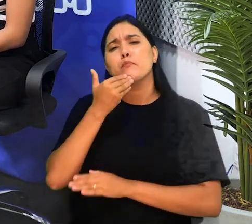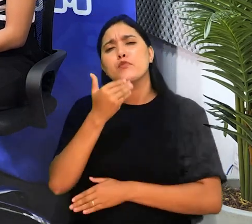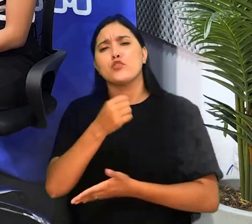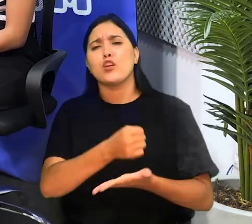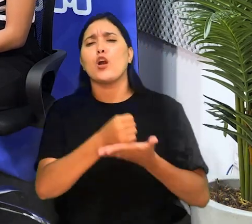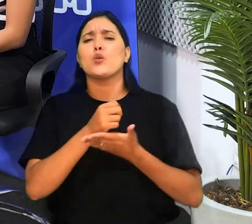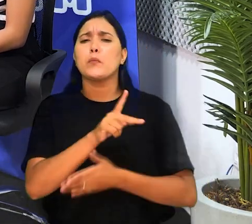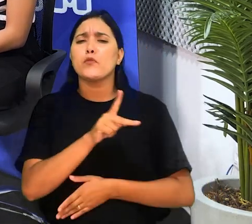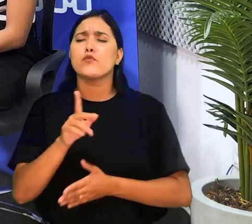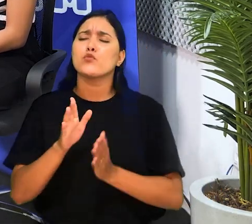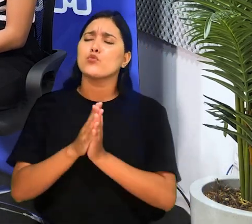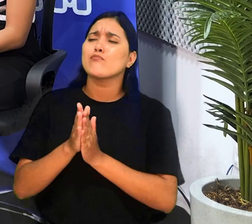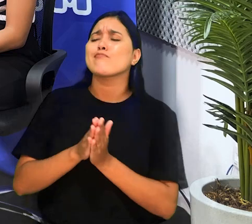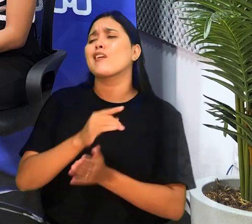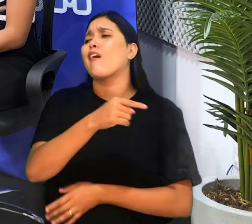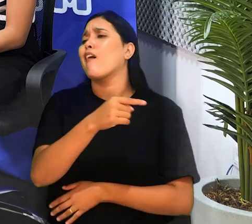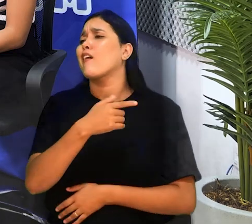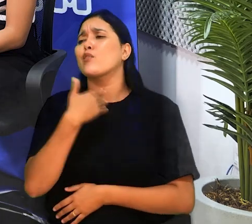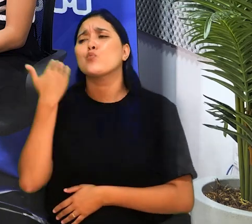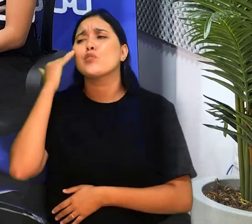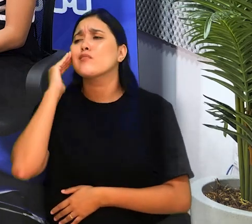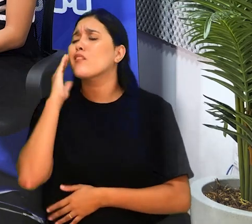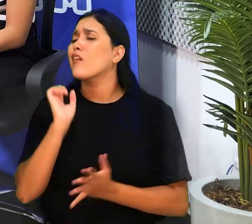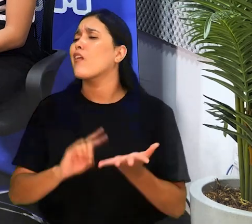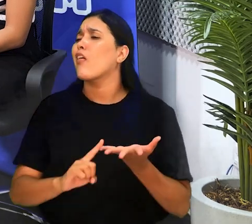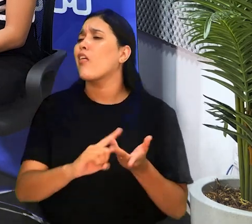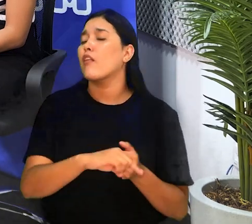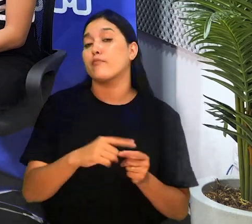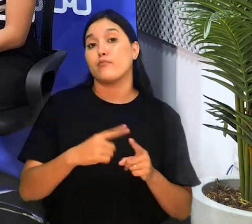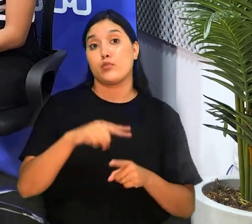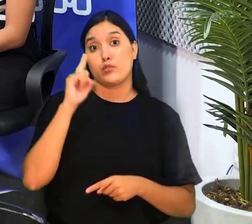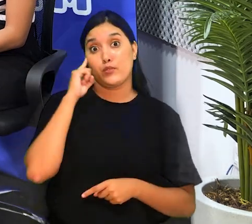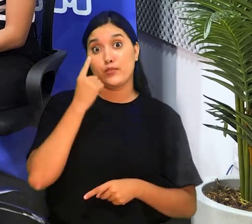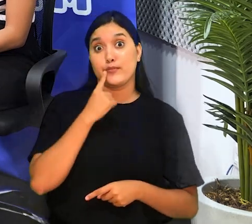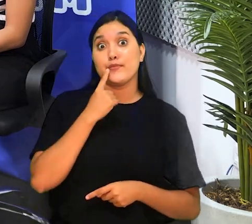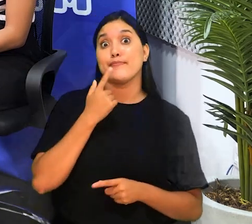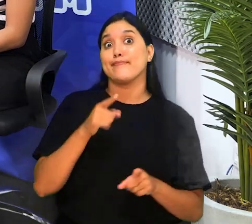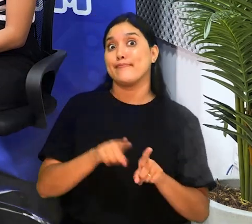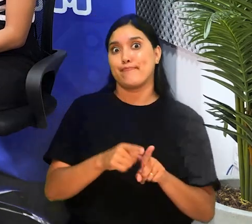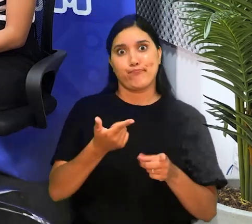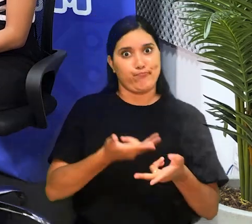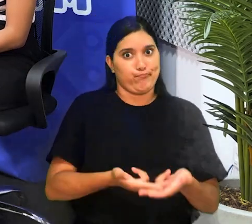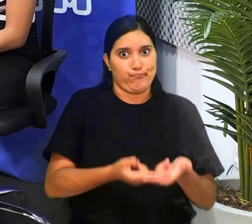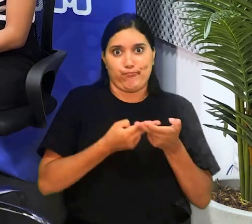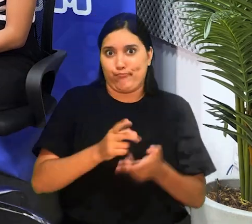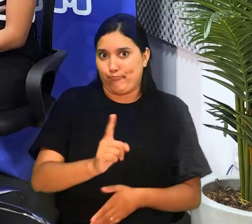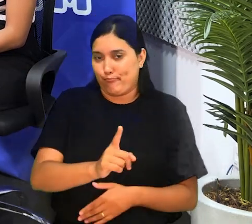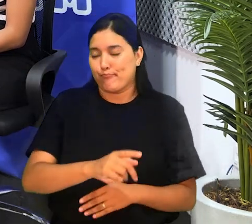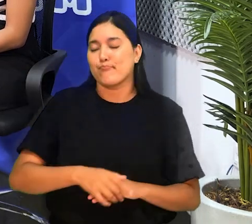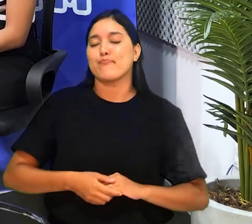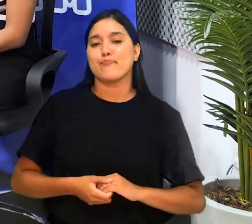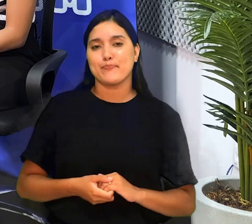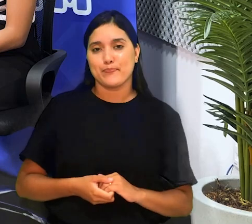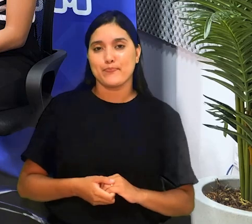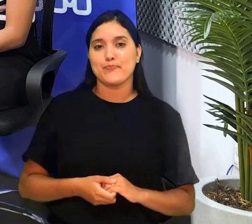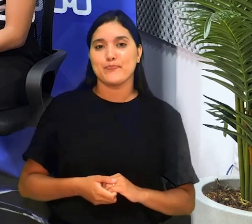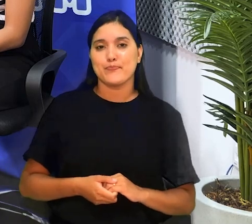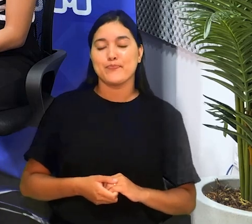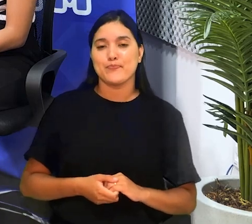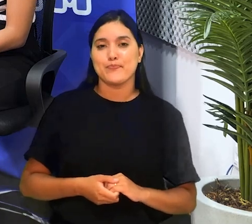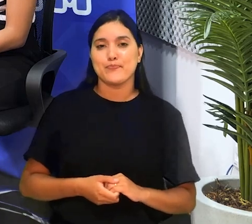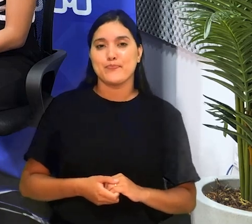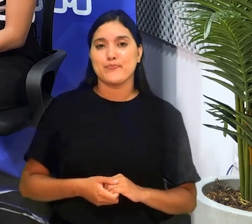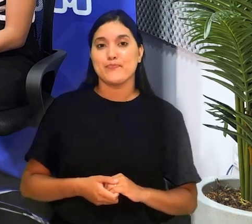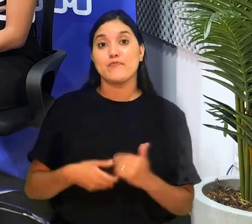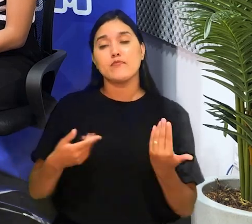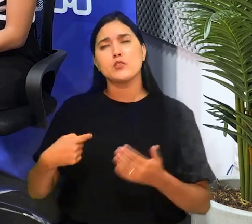deixava passar uns dias. Aí eu voltava, assim, pesquisava aqui e ali, até pedia ajuda para esse meu professor. Eu digo, mas ele não entende isso, não